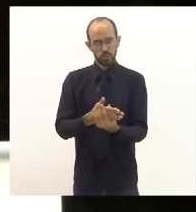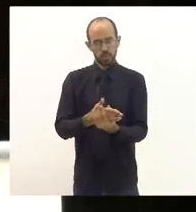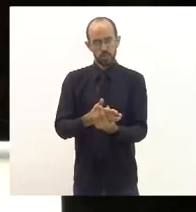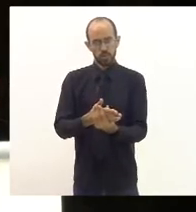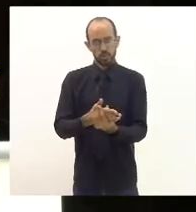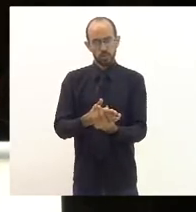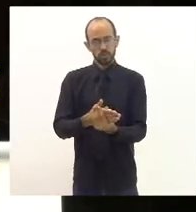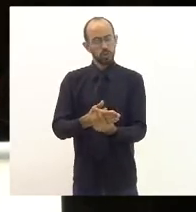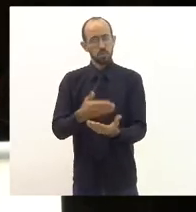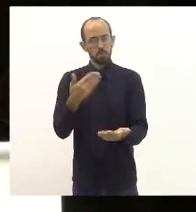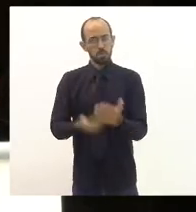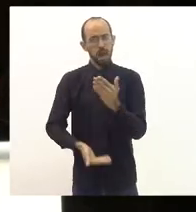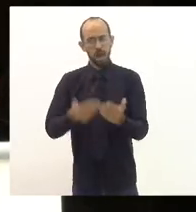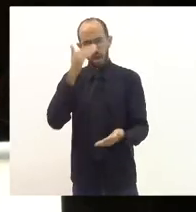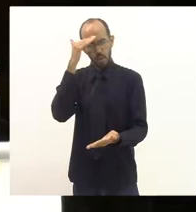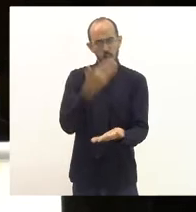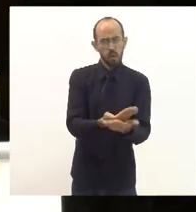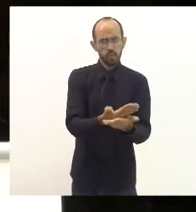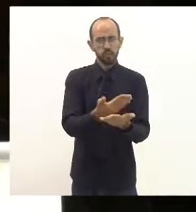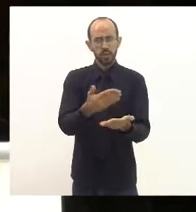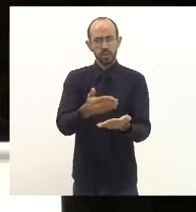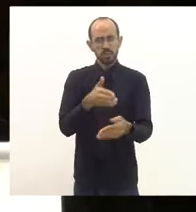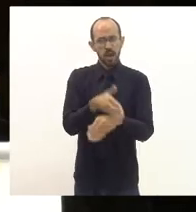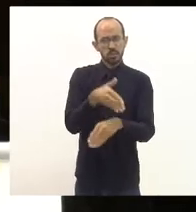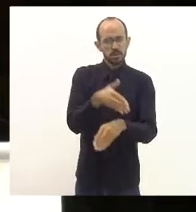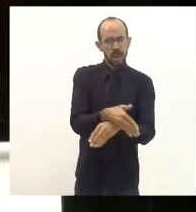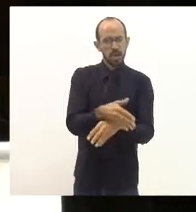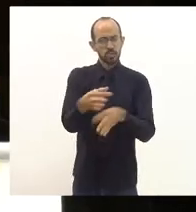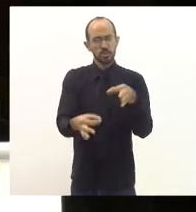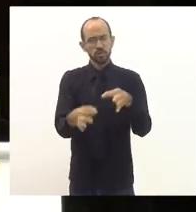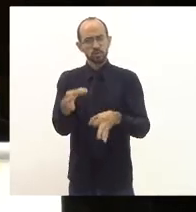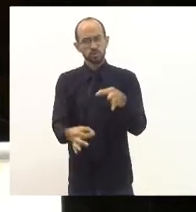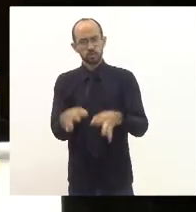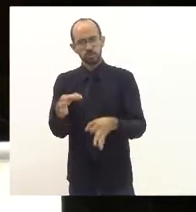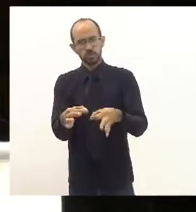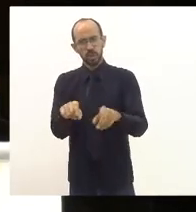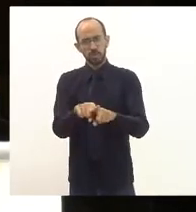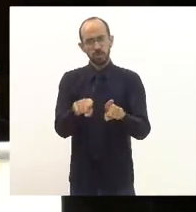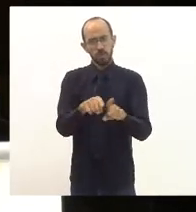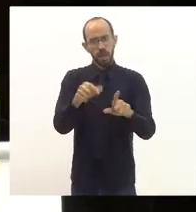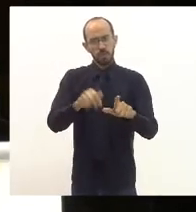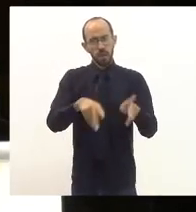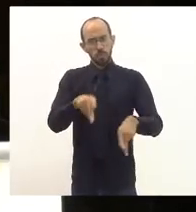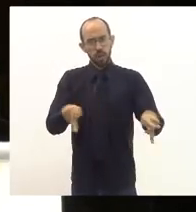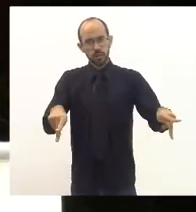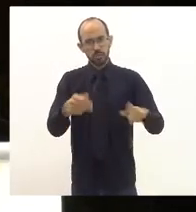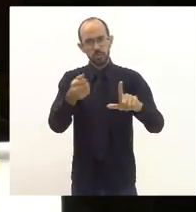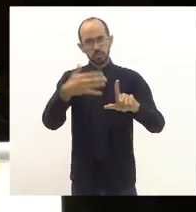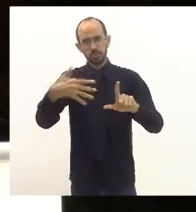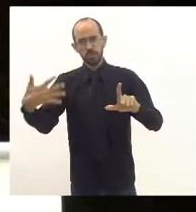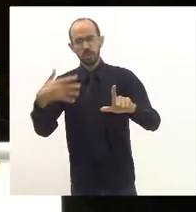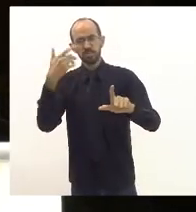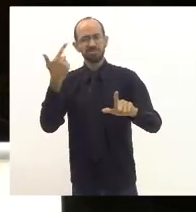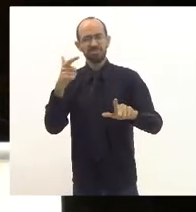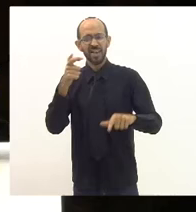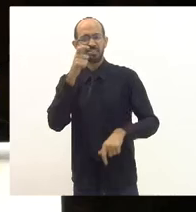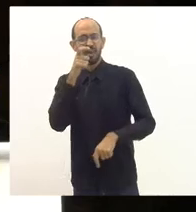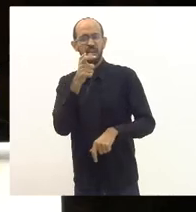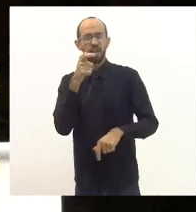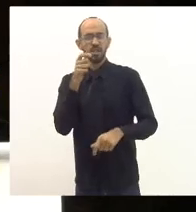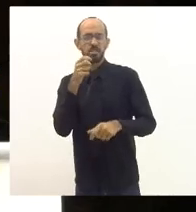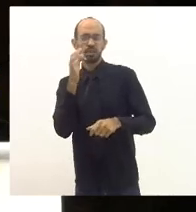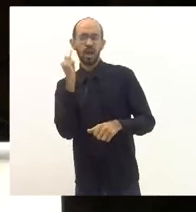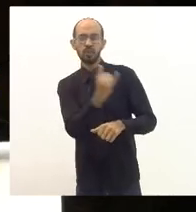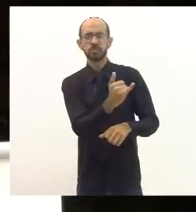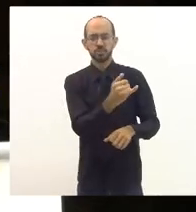a confiabilidade no acesso à justiça e retira da comunidade LGBT a vontade de denunciar. Porque, se eu denuncio, vou